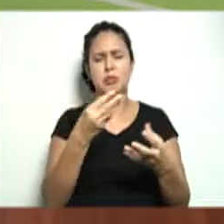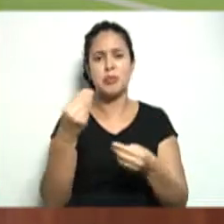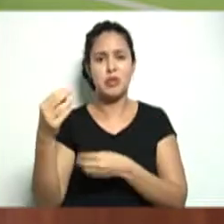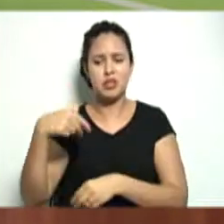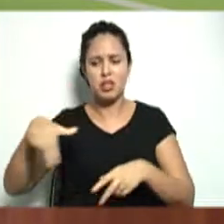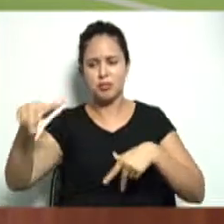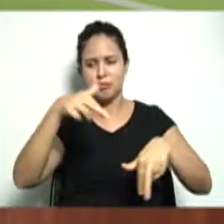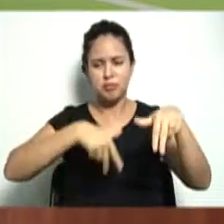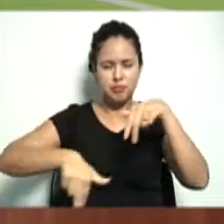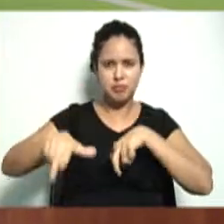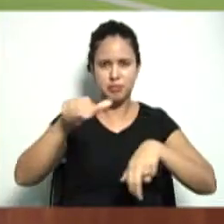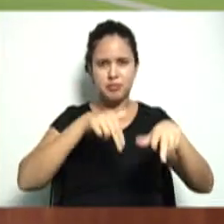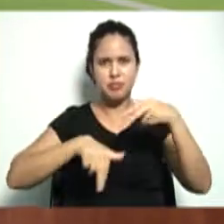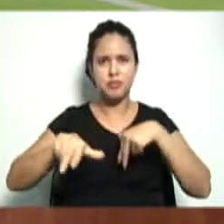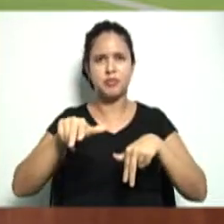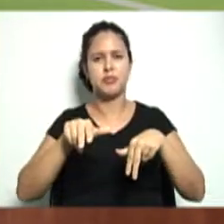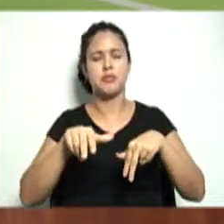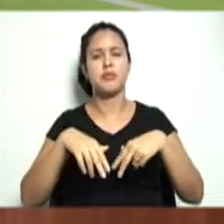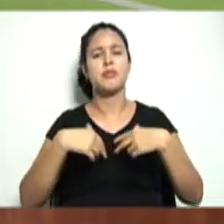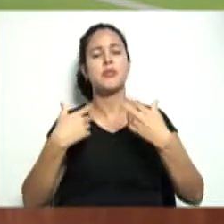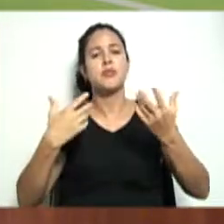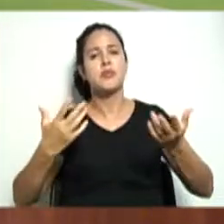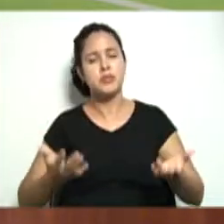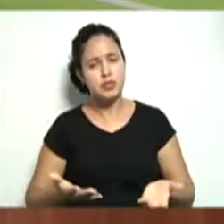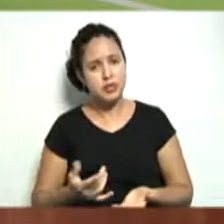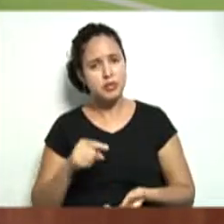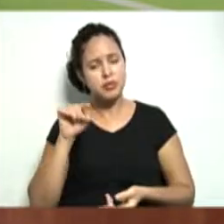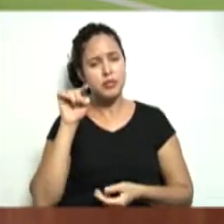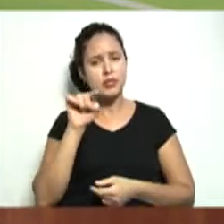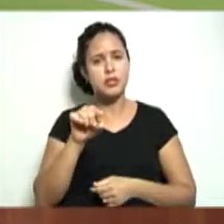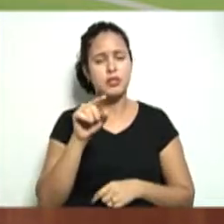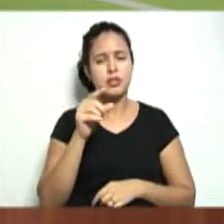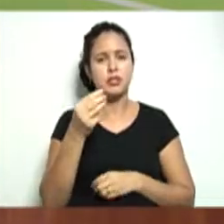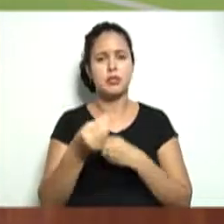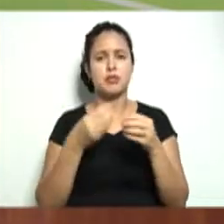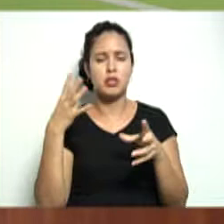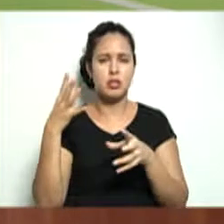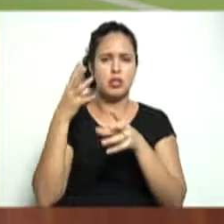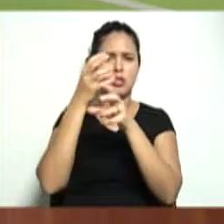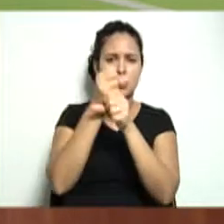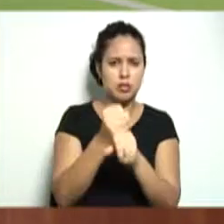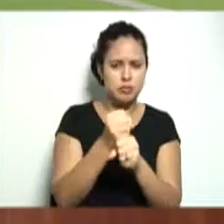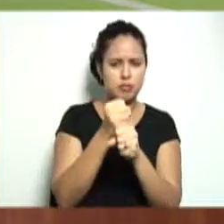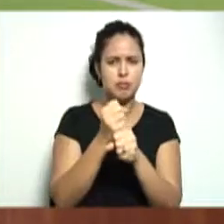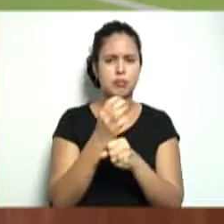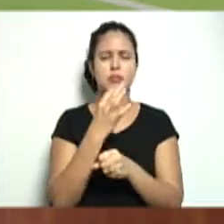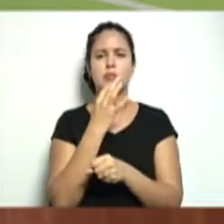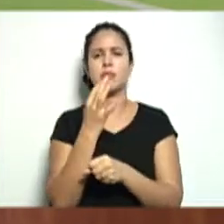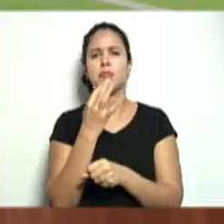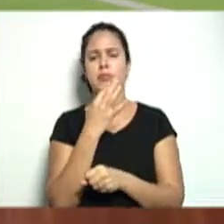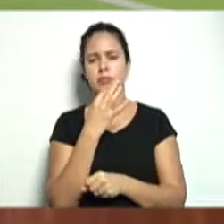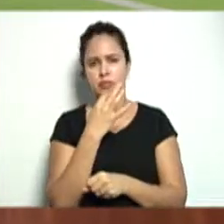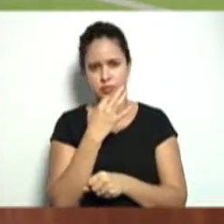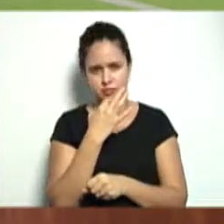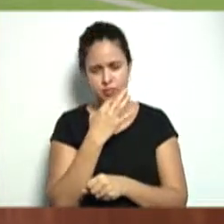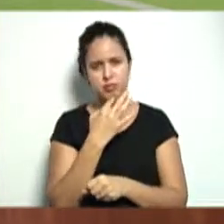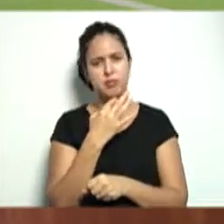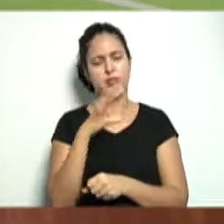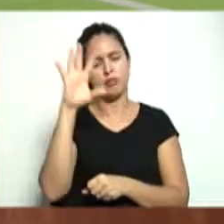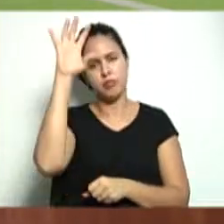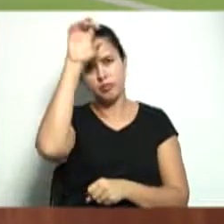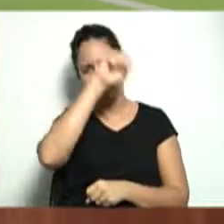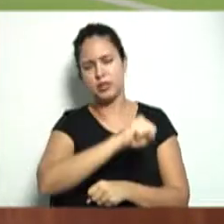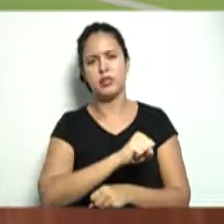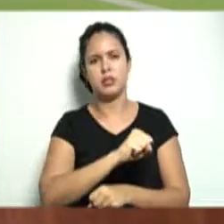pela sala para um lado e para o outro. Veja, você se agarrou a esse conhecimento e você é um ser